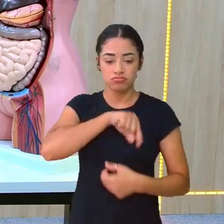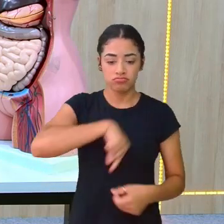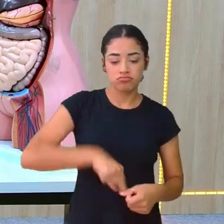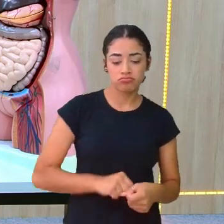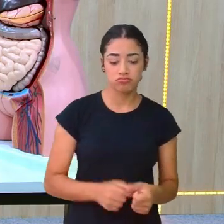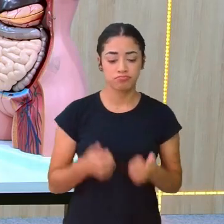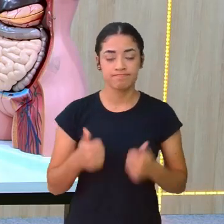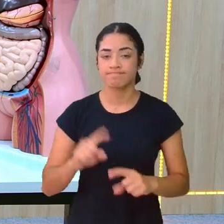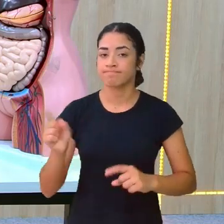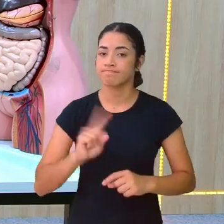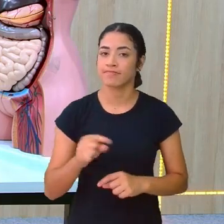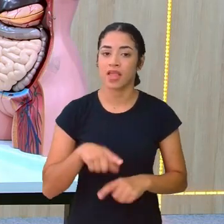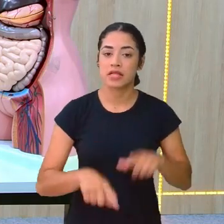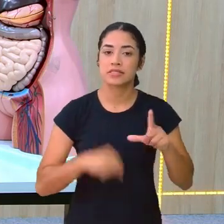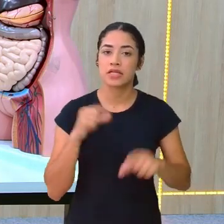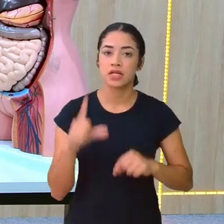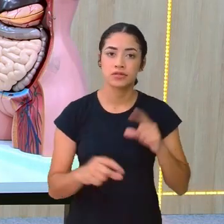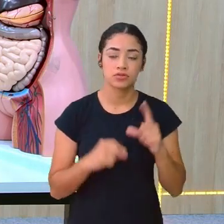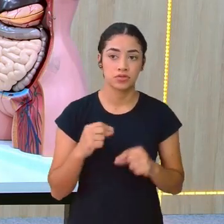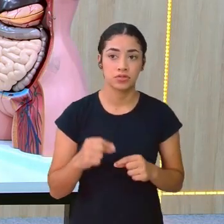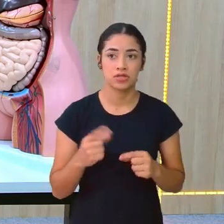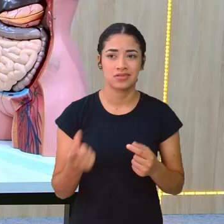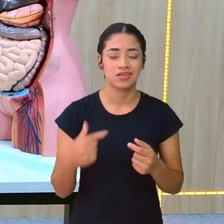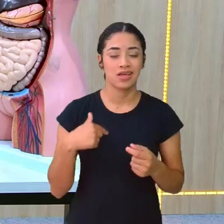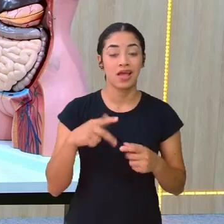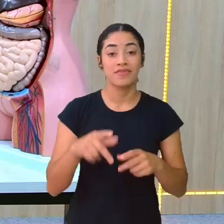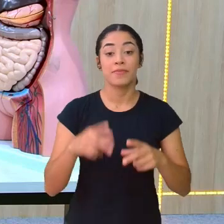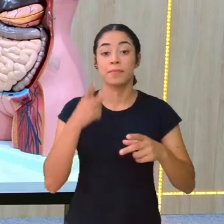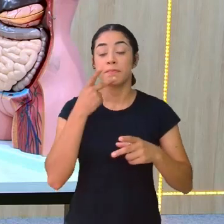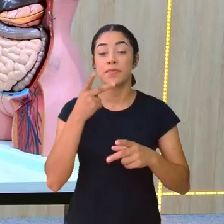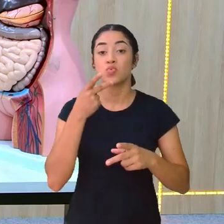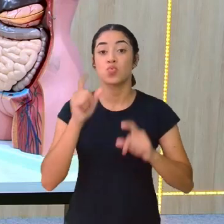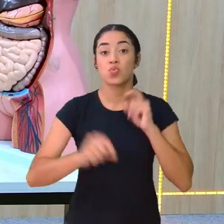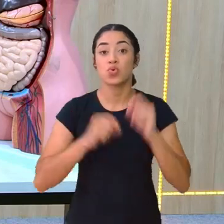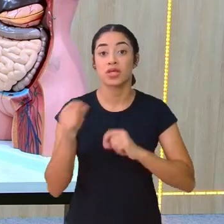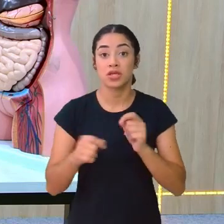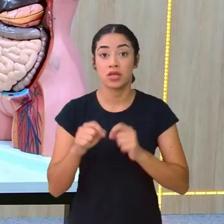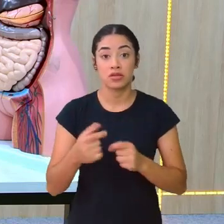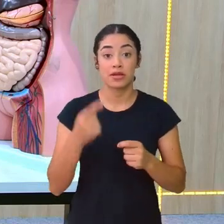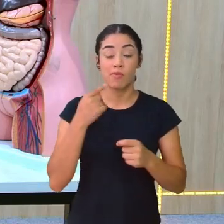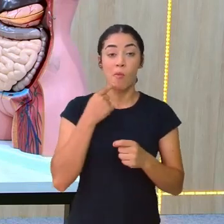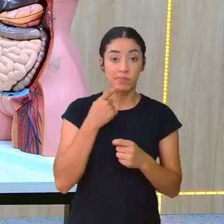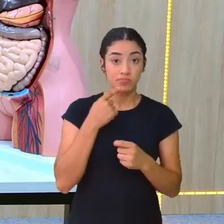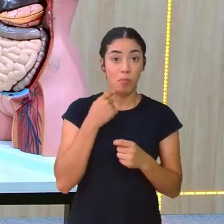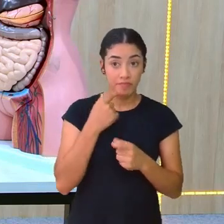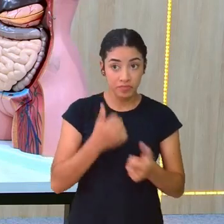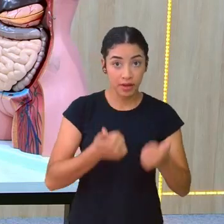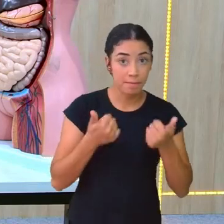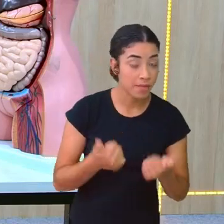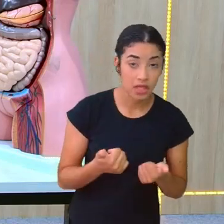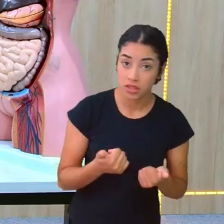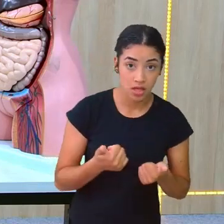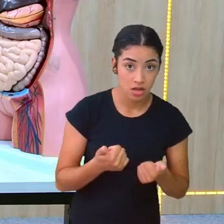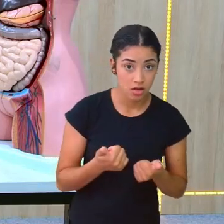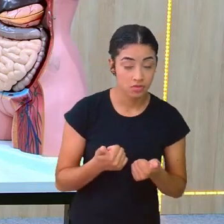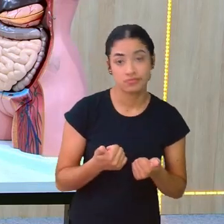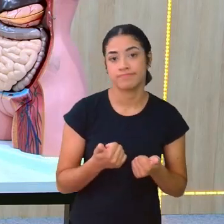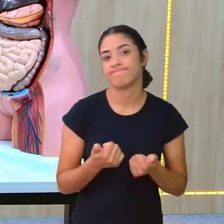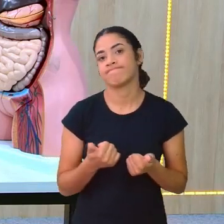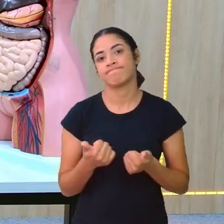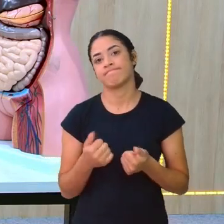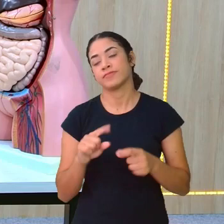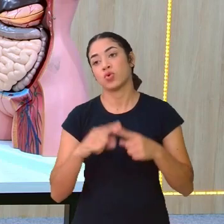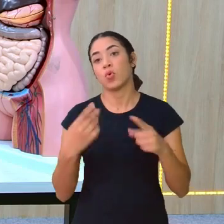foram selecionadas e disseram, isso aqui não foi bem mastigado, então vamos eliminar. Ou é rico em fibra, e aí as fibras não